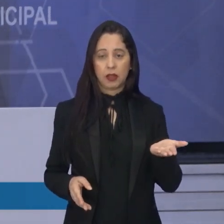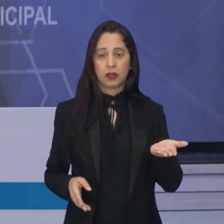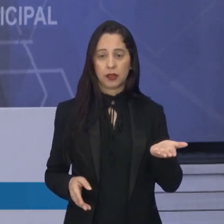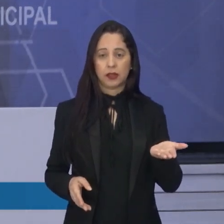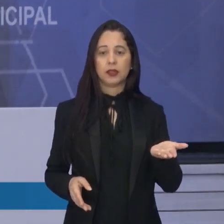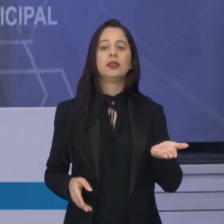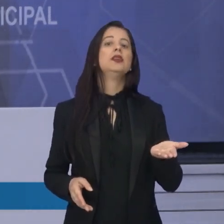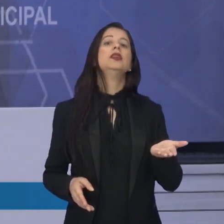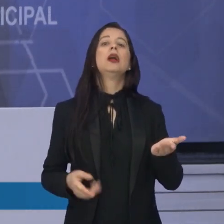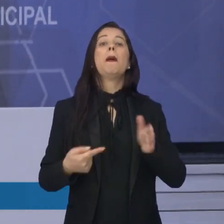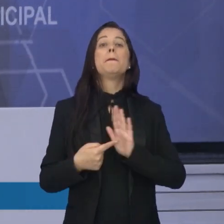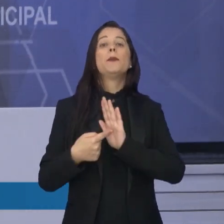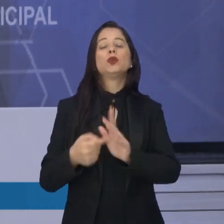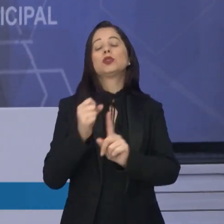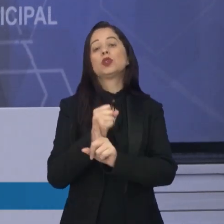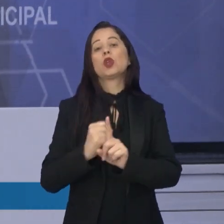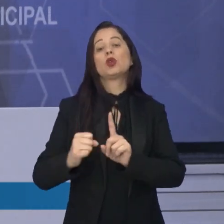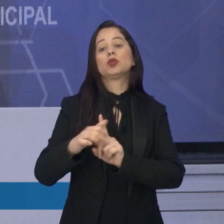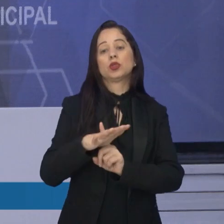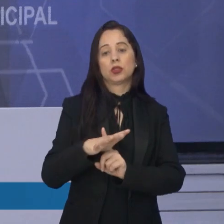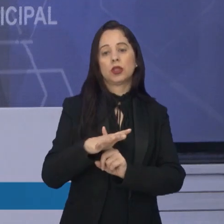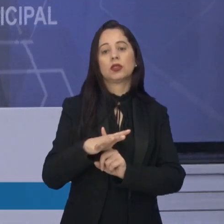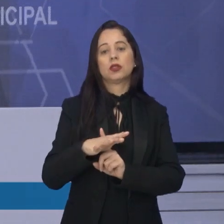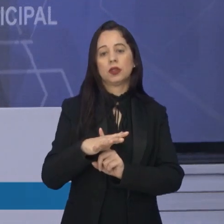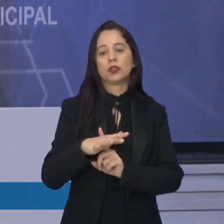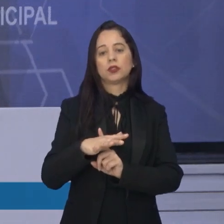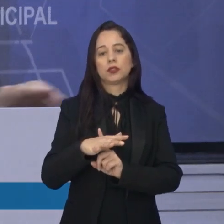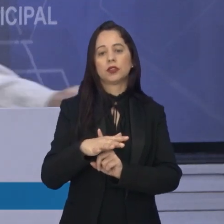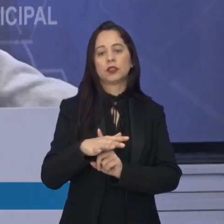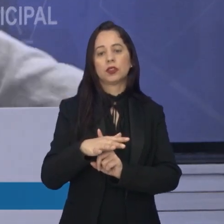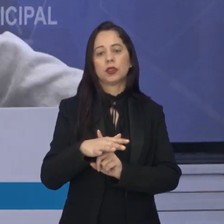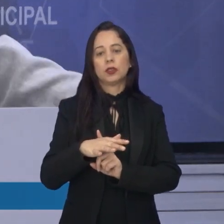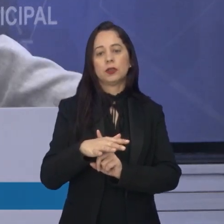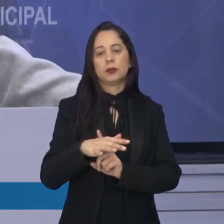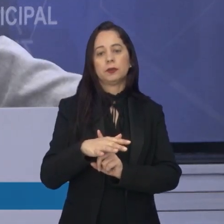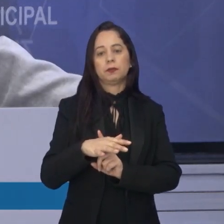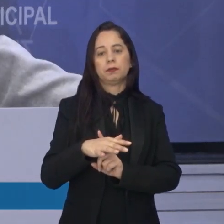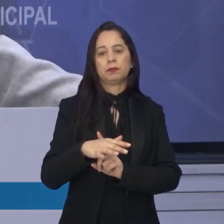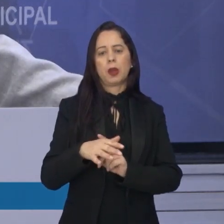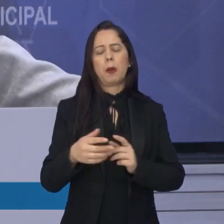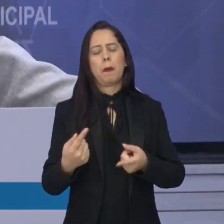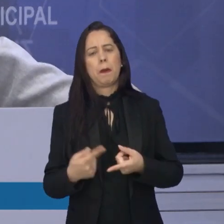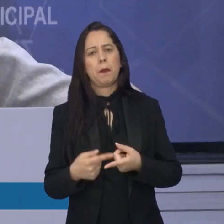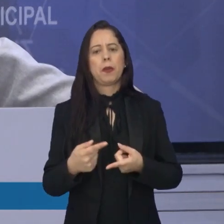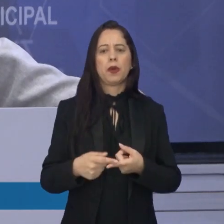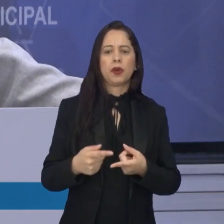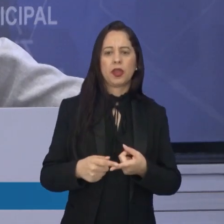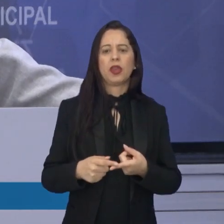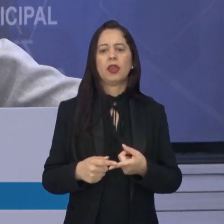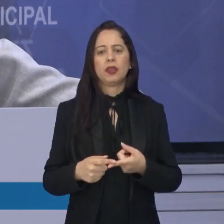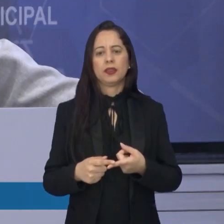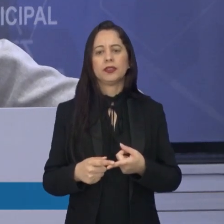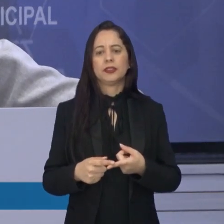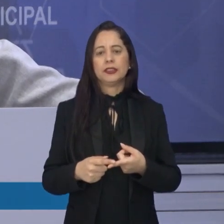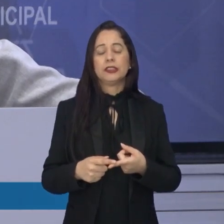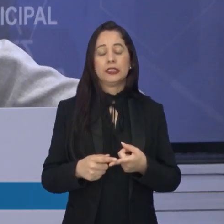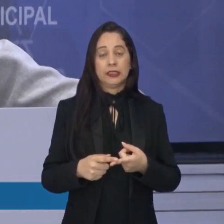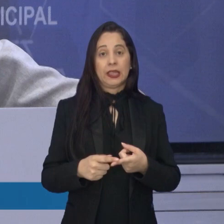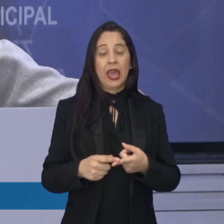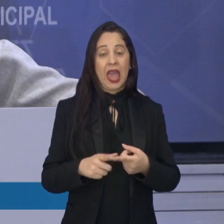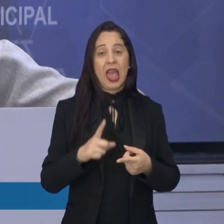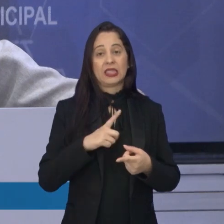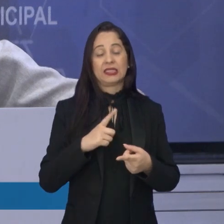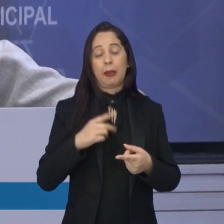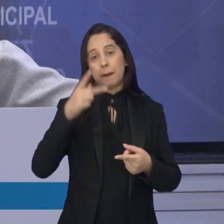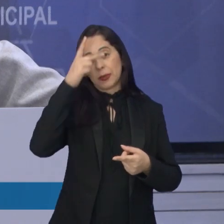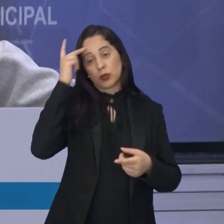à sociedade em geral, porque extrapolamos aos limites dos nossos associados,